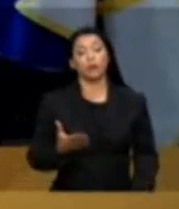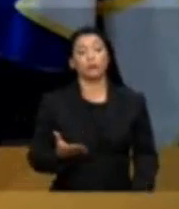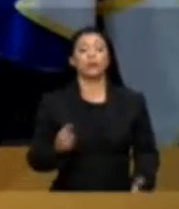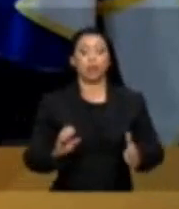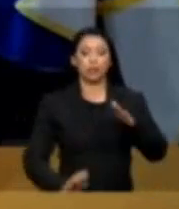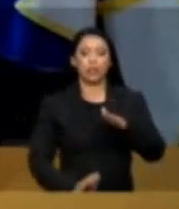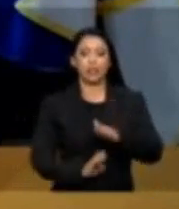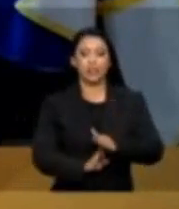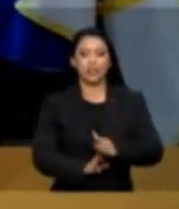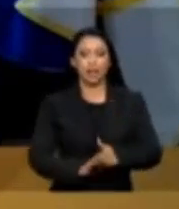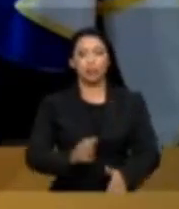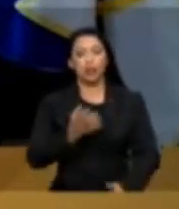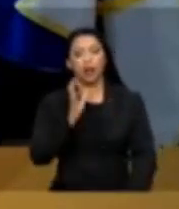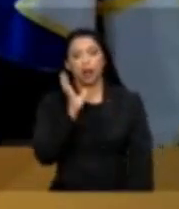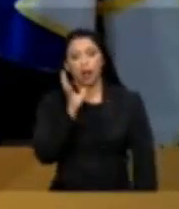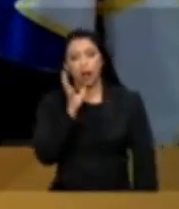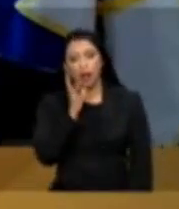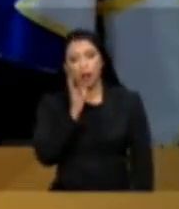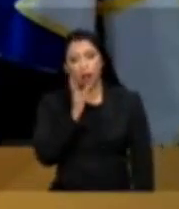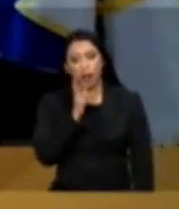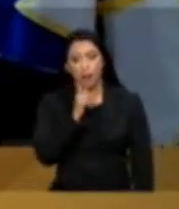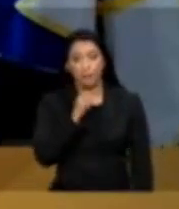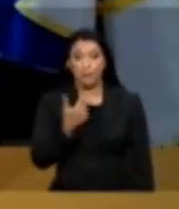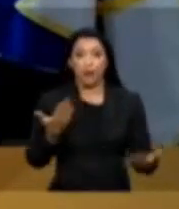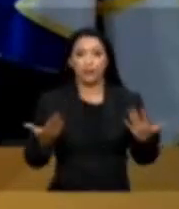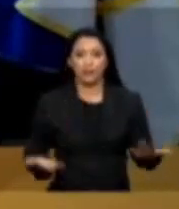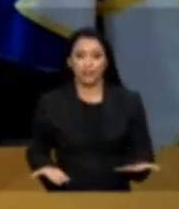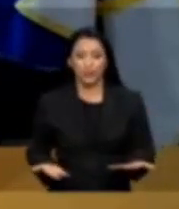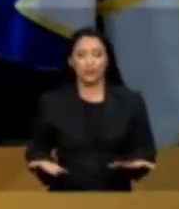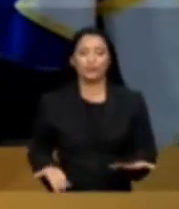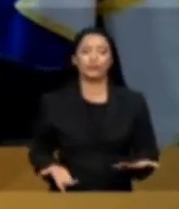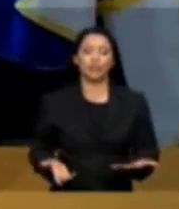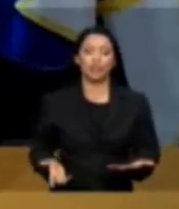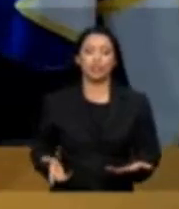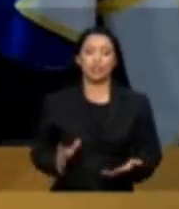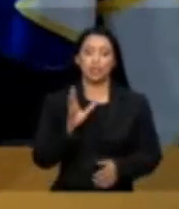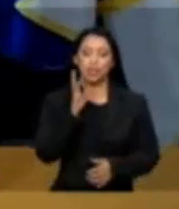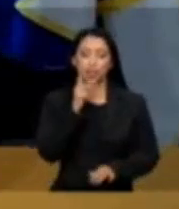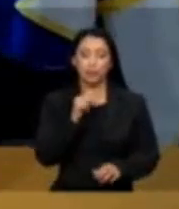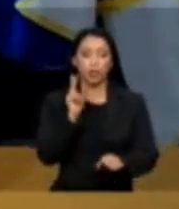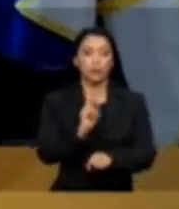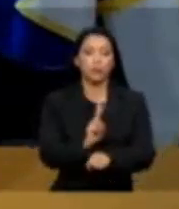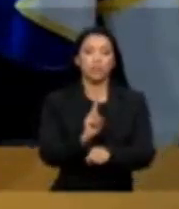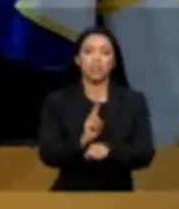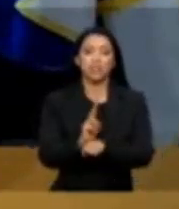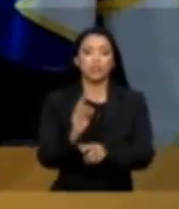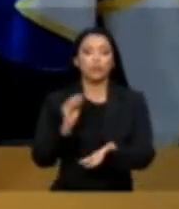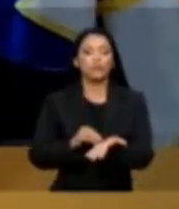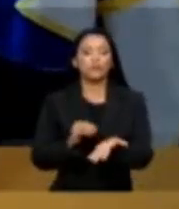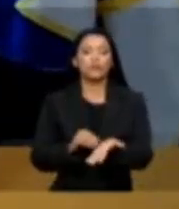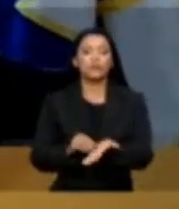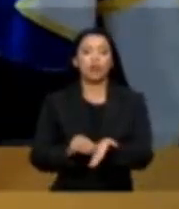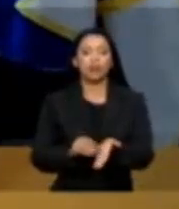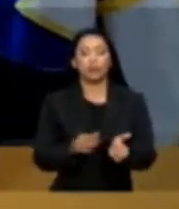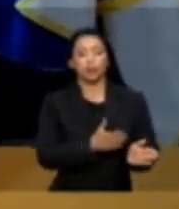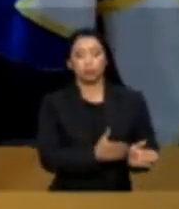nesse sentido. E essa demora na regularização das terras indígenas, bem como a falta de proteção da comunidade durante a